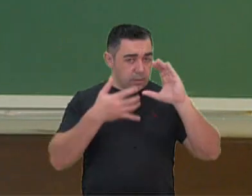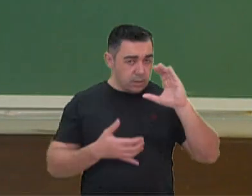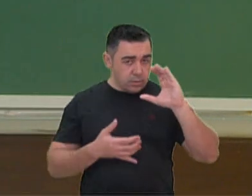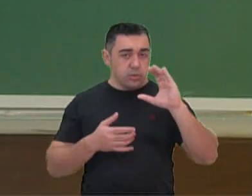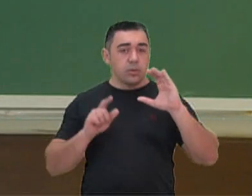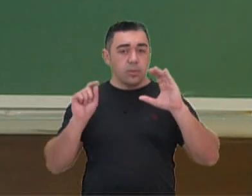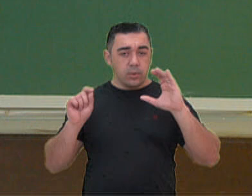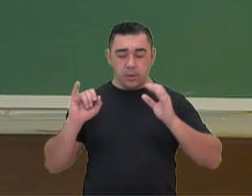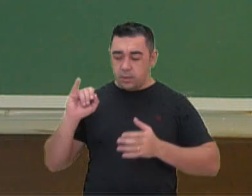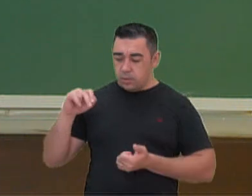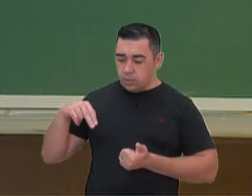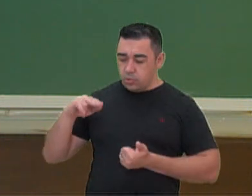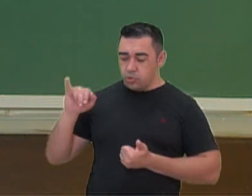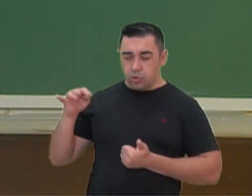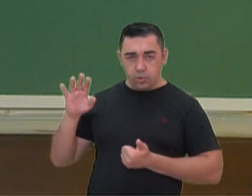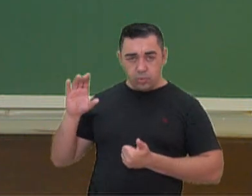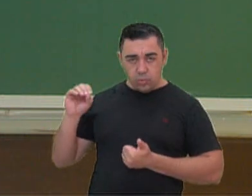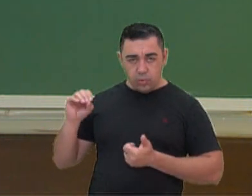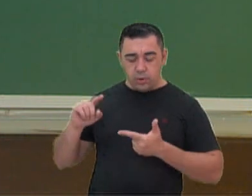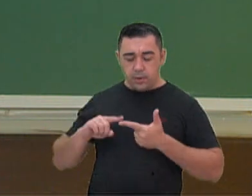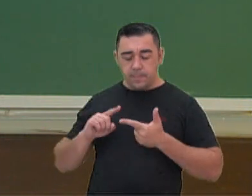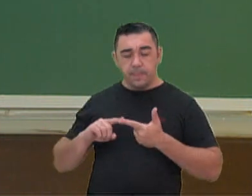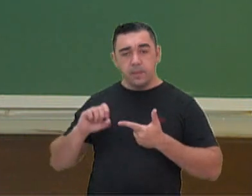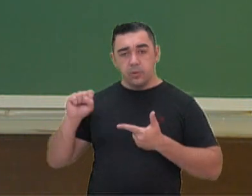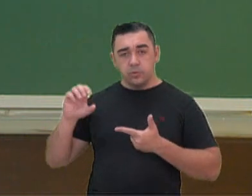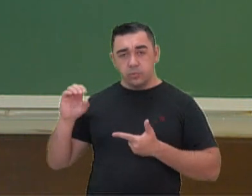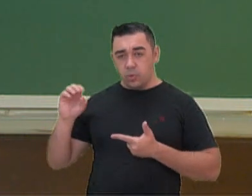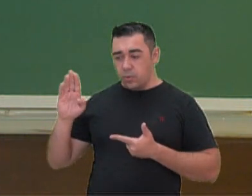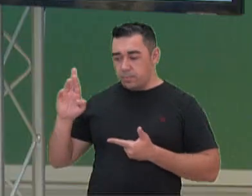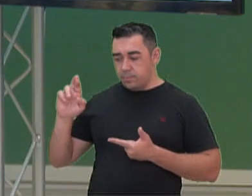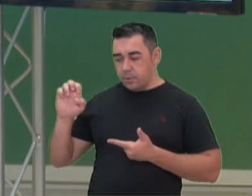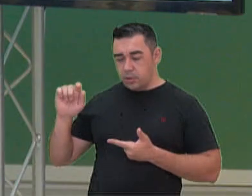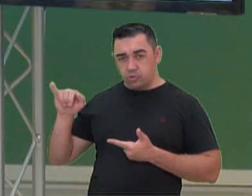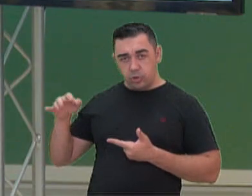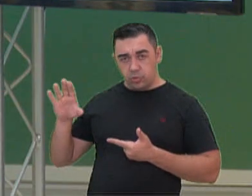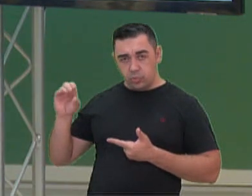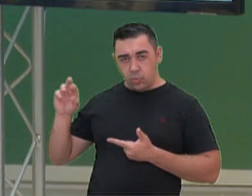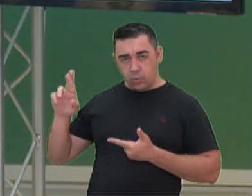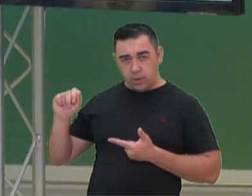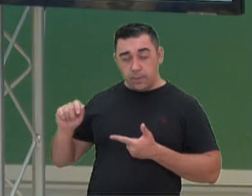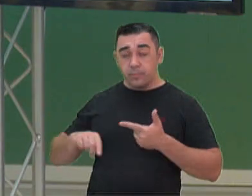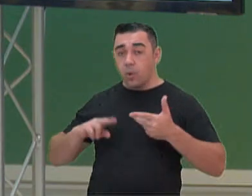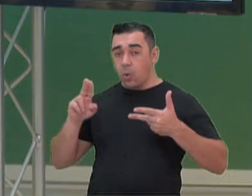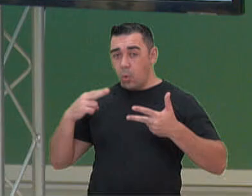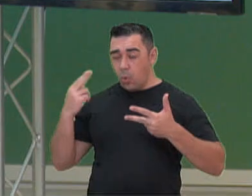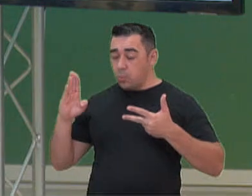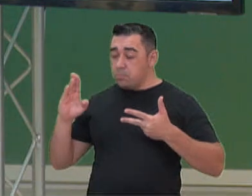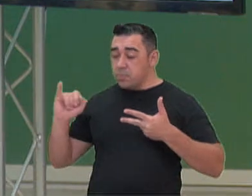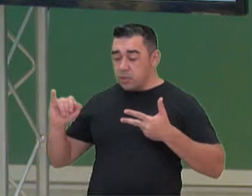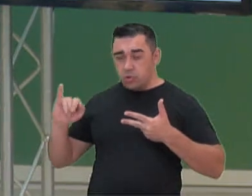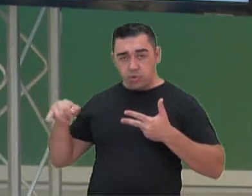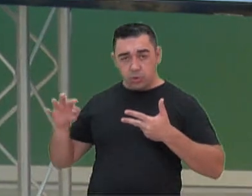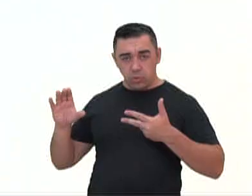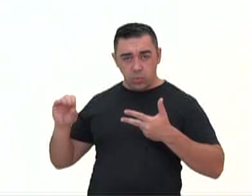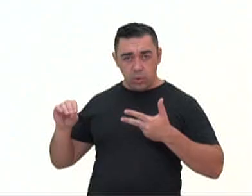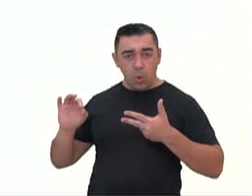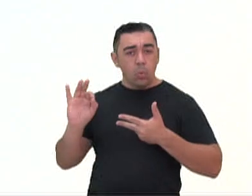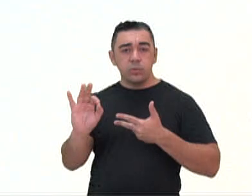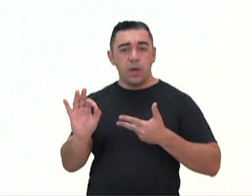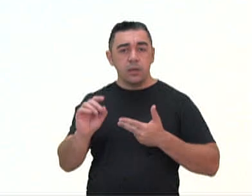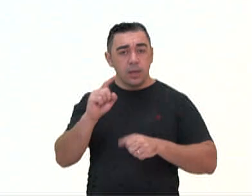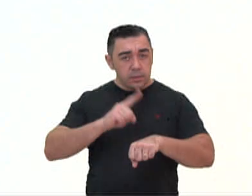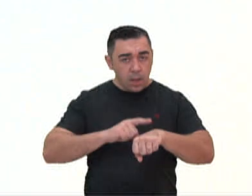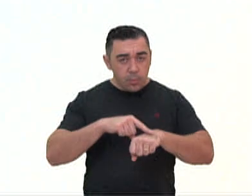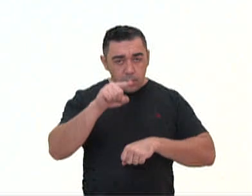injetora, sobrejetora, bijetora, se for as duas, ou não é nenhuma, ok? Uns minutinhos para você avaliar